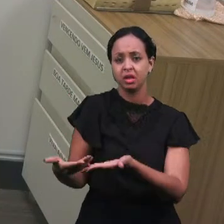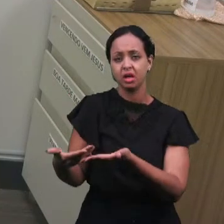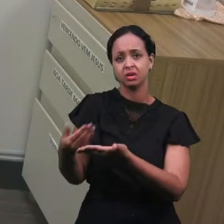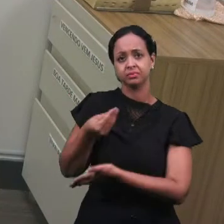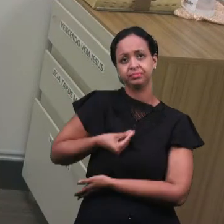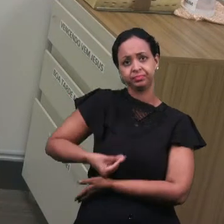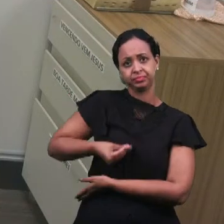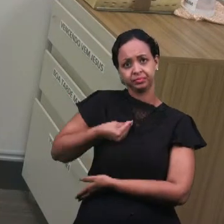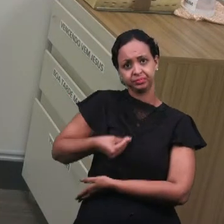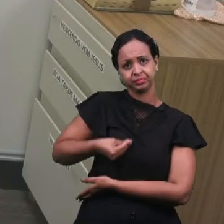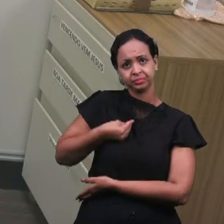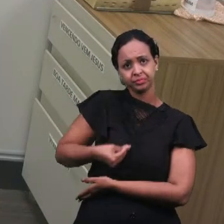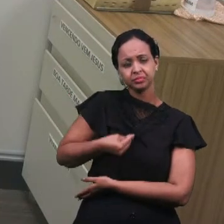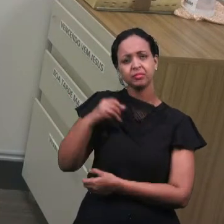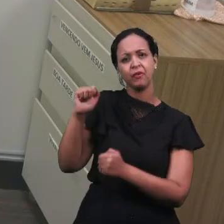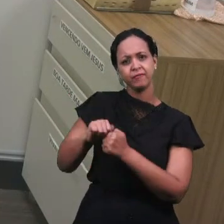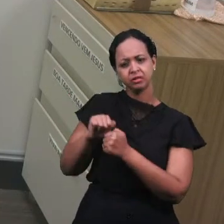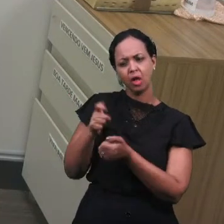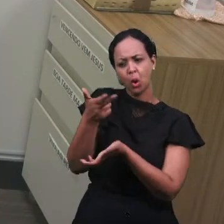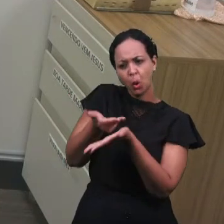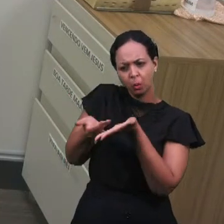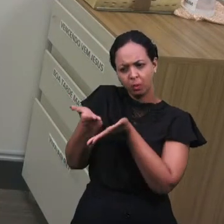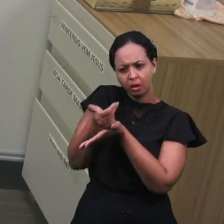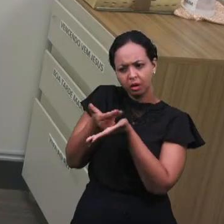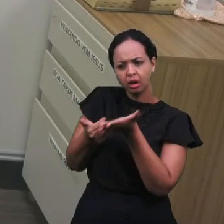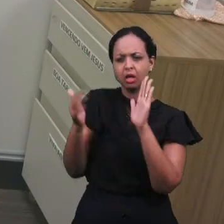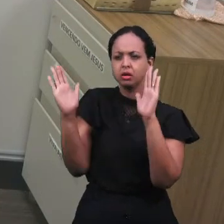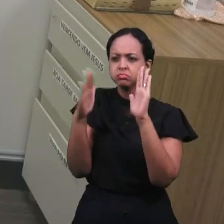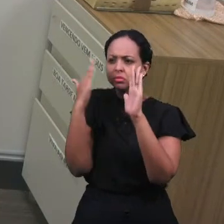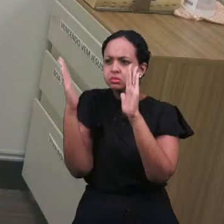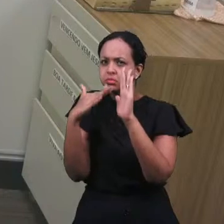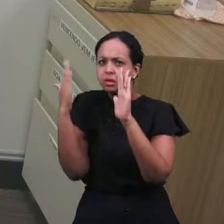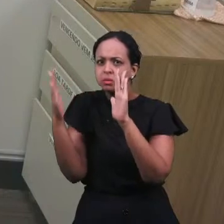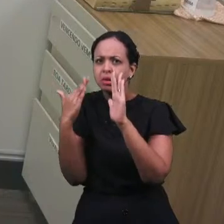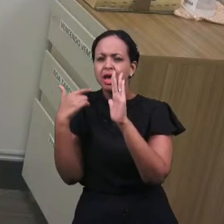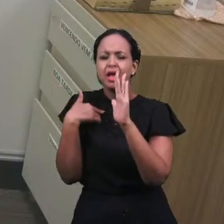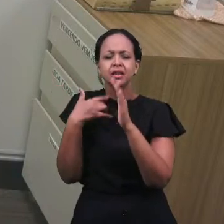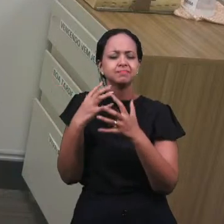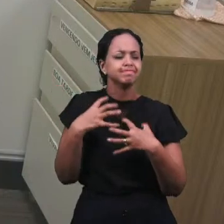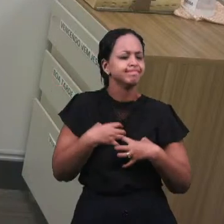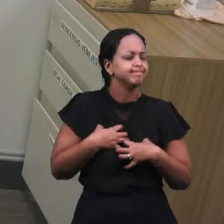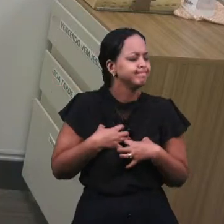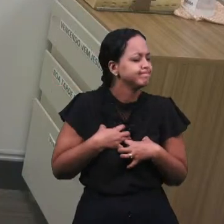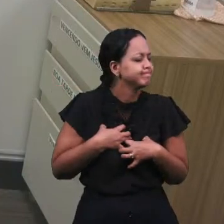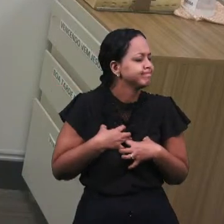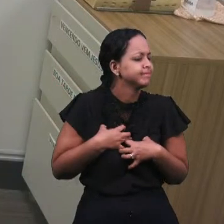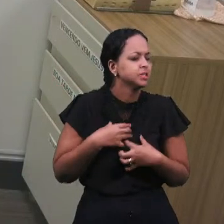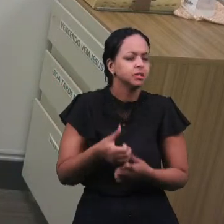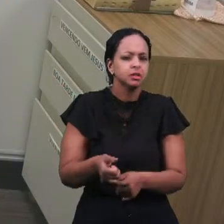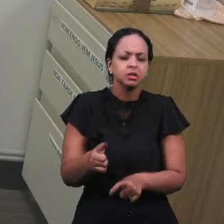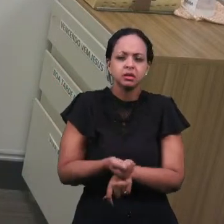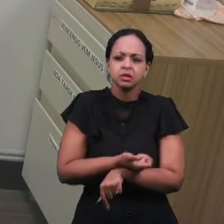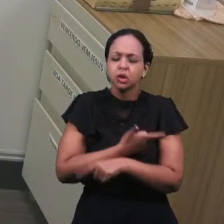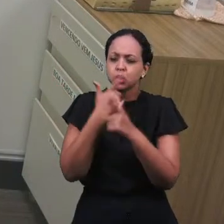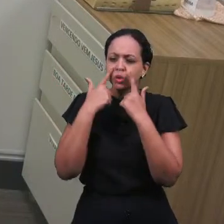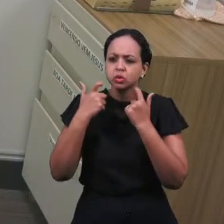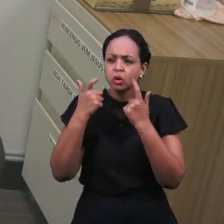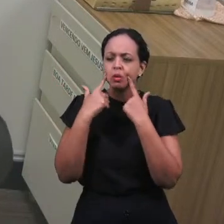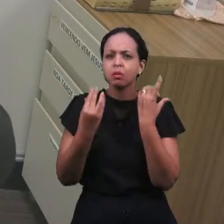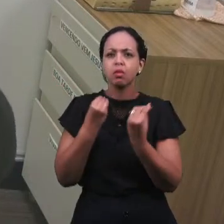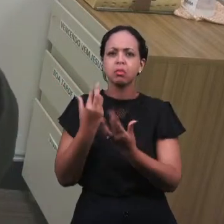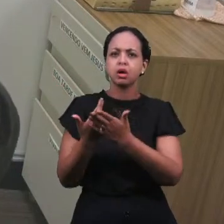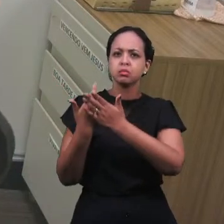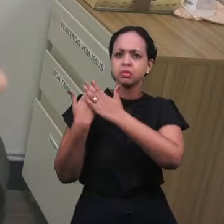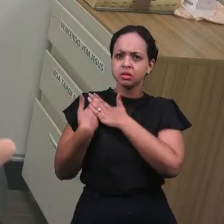participação, para fazer aqui uma produção, e ele ficou ali praticamente quebrantado por causa da responsabilidade de realizar